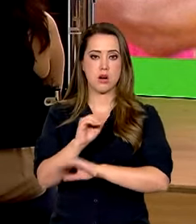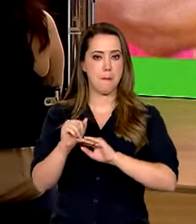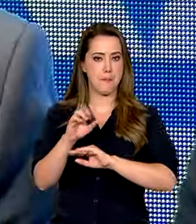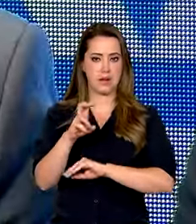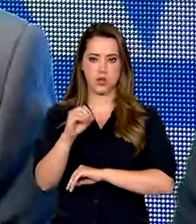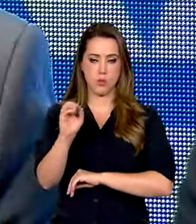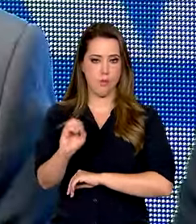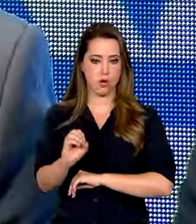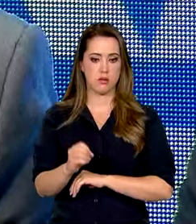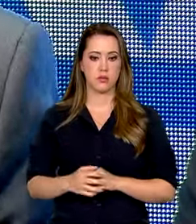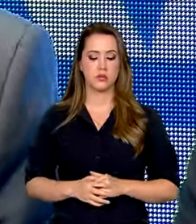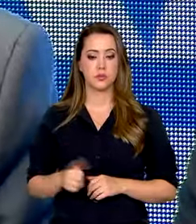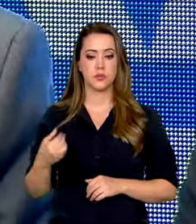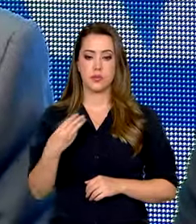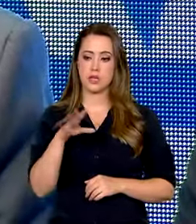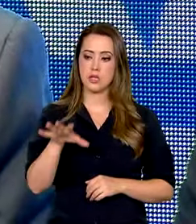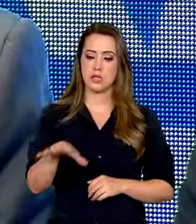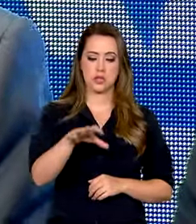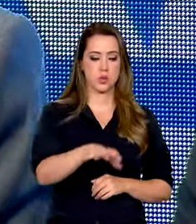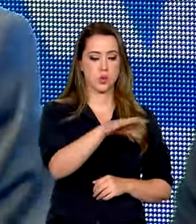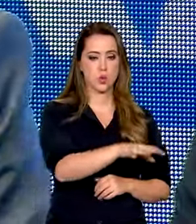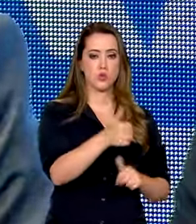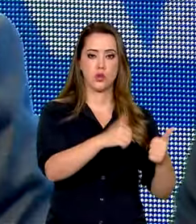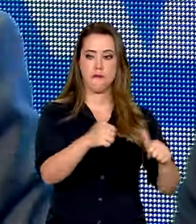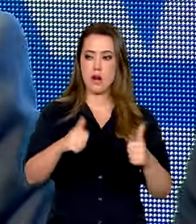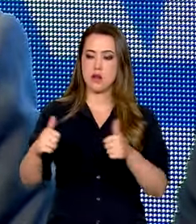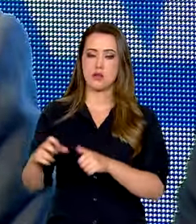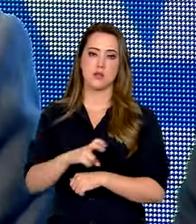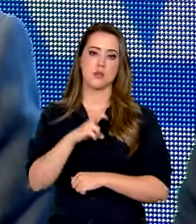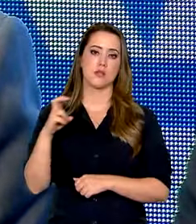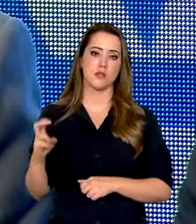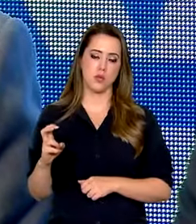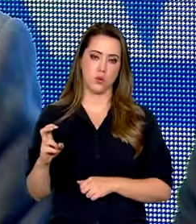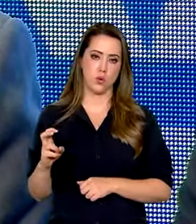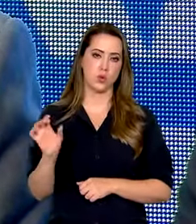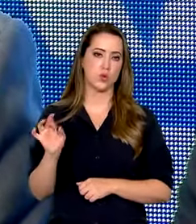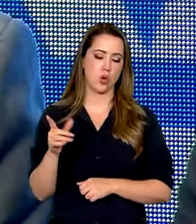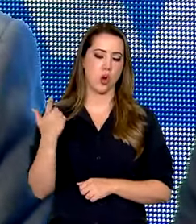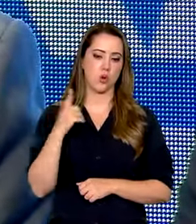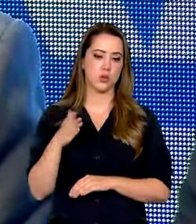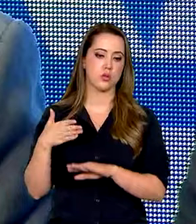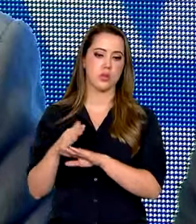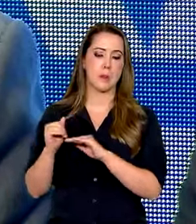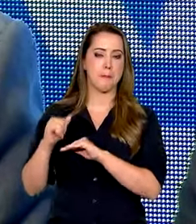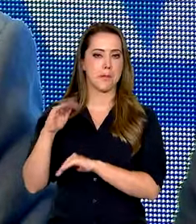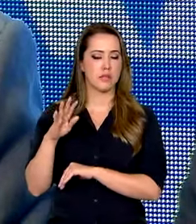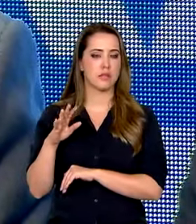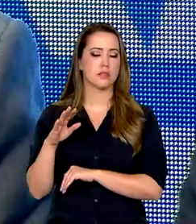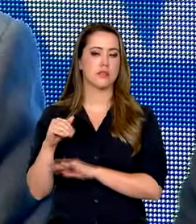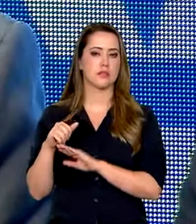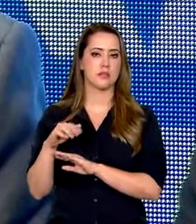50 das 13 áreas de avaliação n c apenas estiveram acima